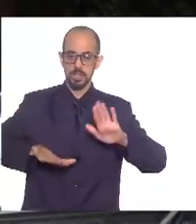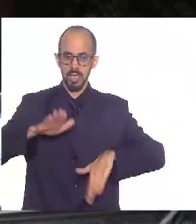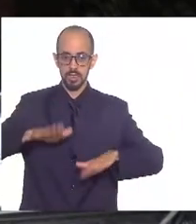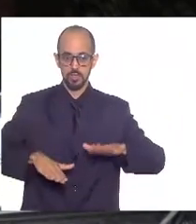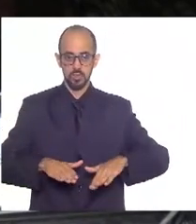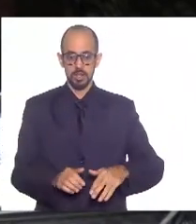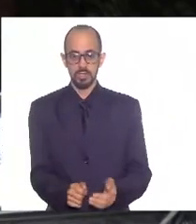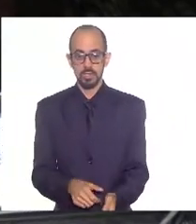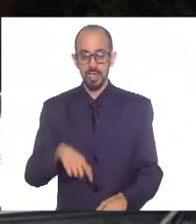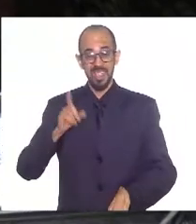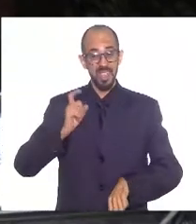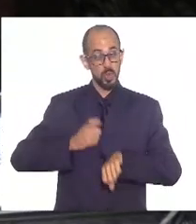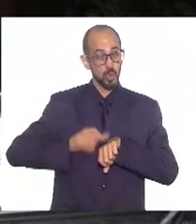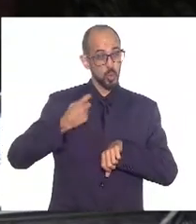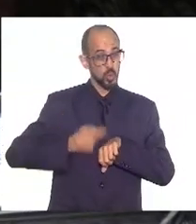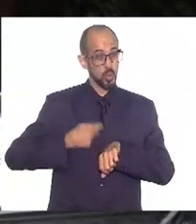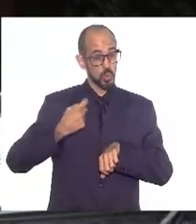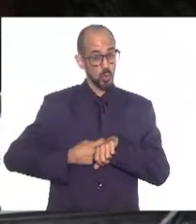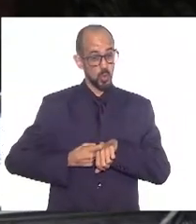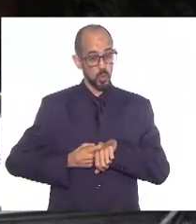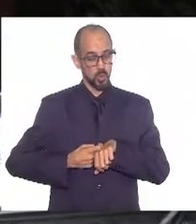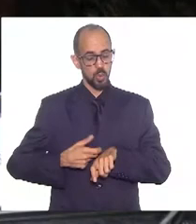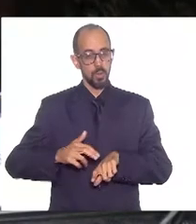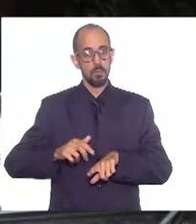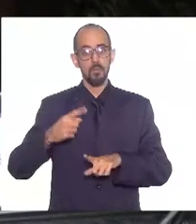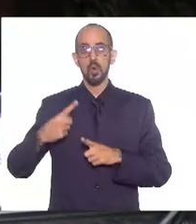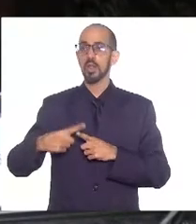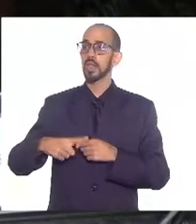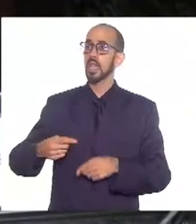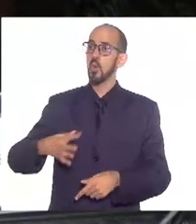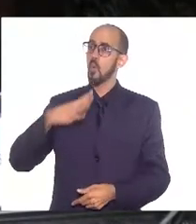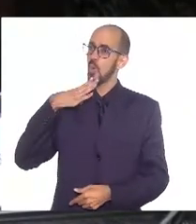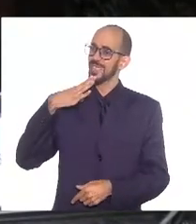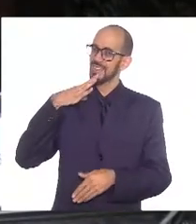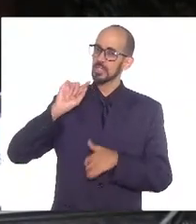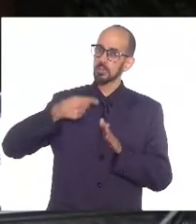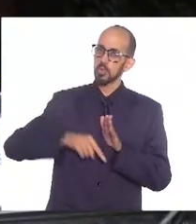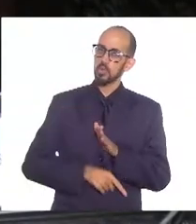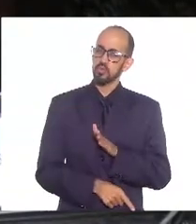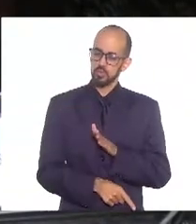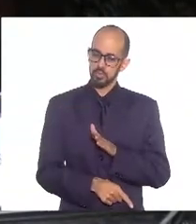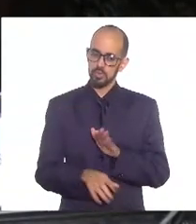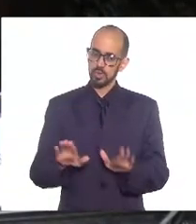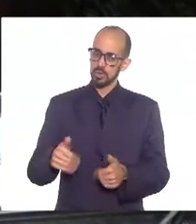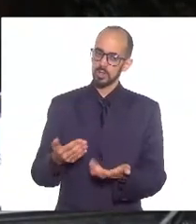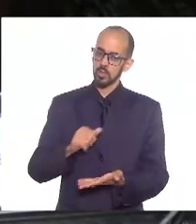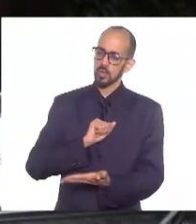é duro, mas é duro com conhecimento de causa. Então, André,